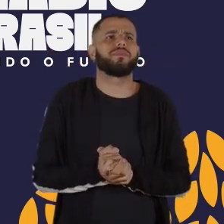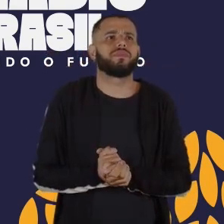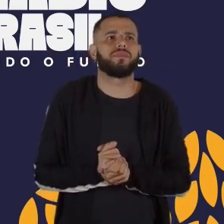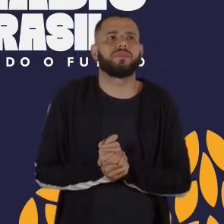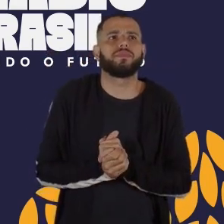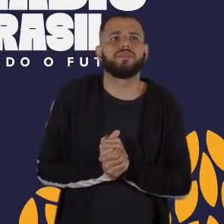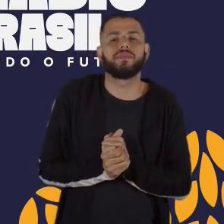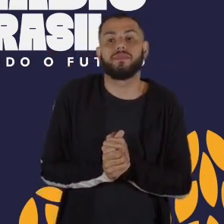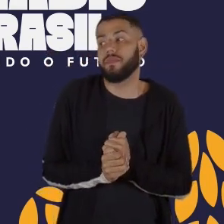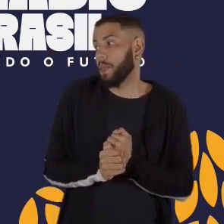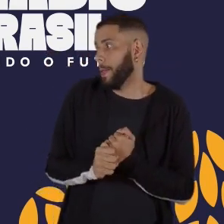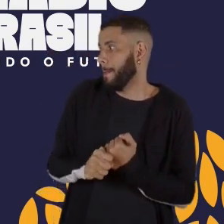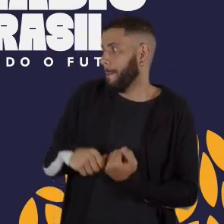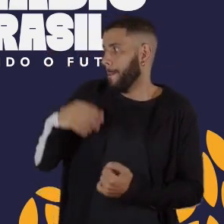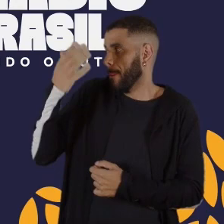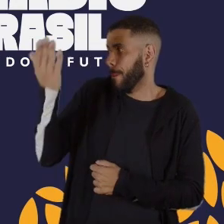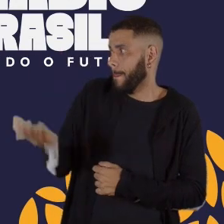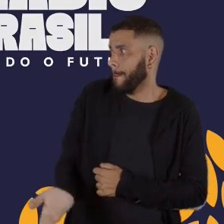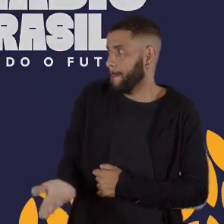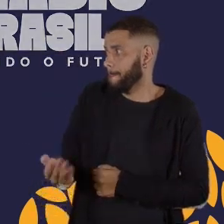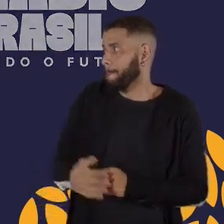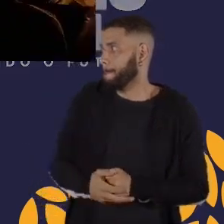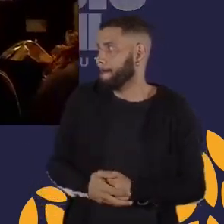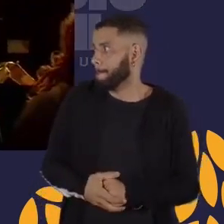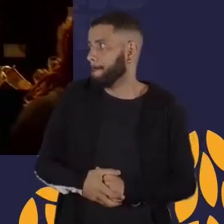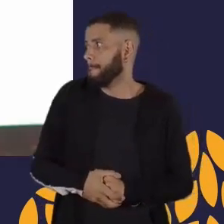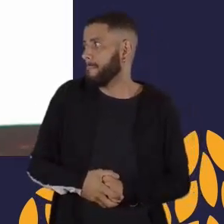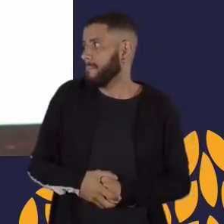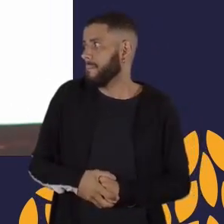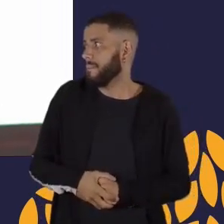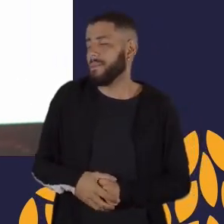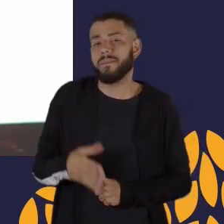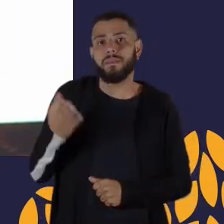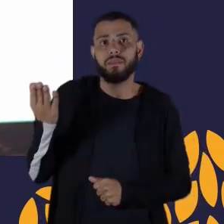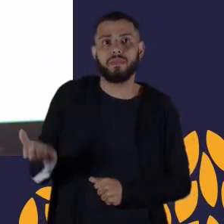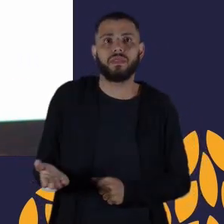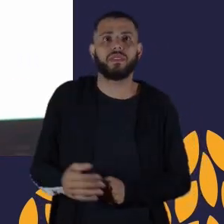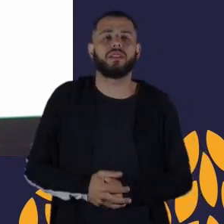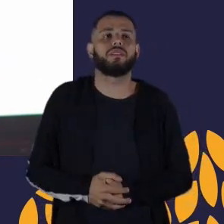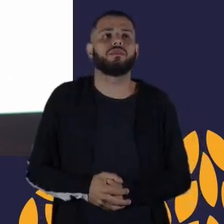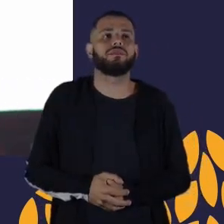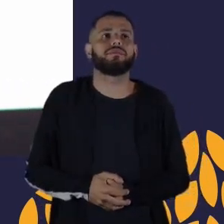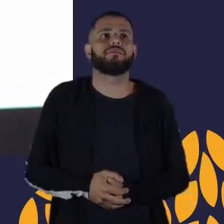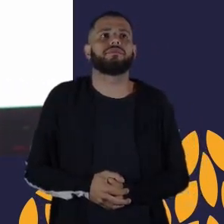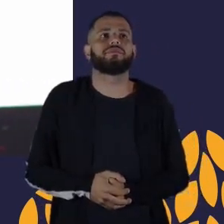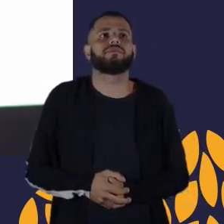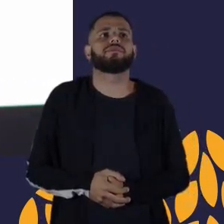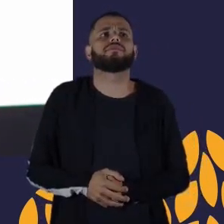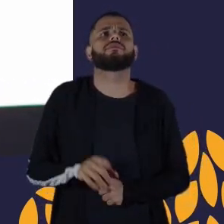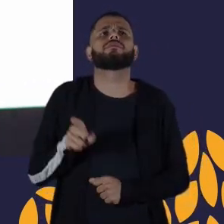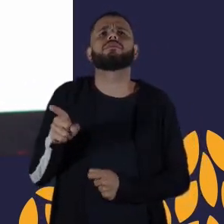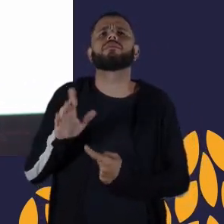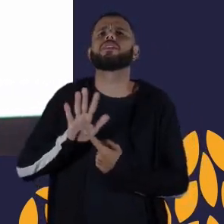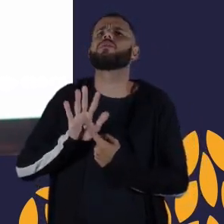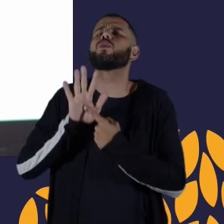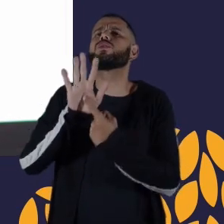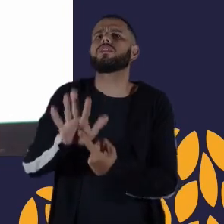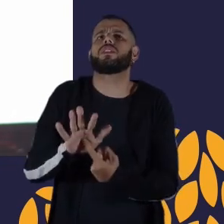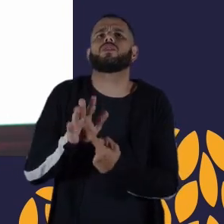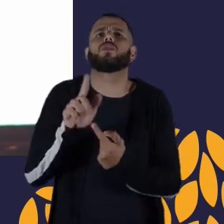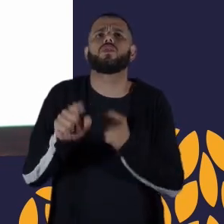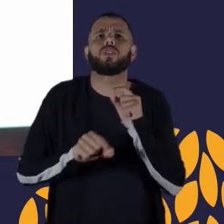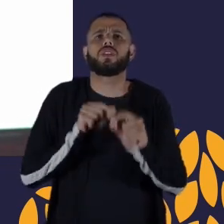Ele e Ney Nascimento, 2 pesquisadores de Campinas, têm demonstrado